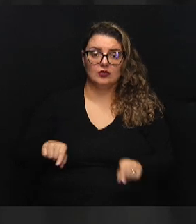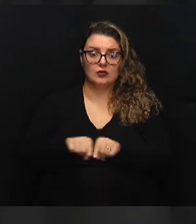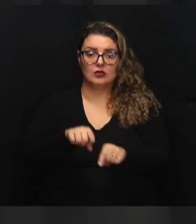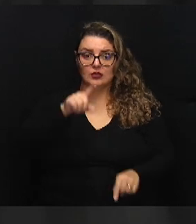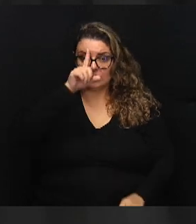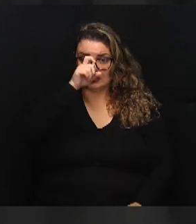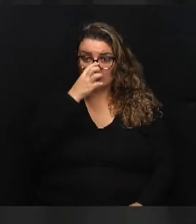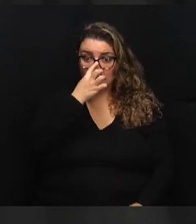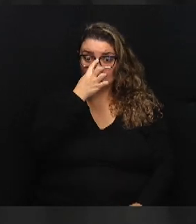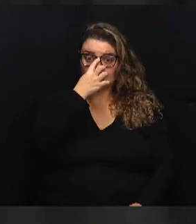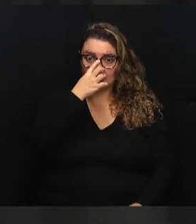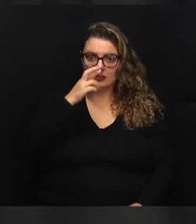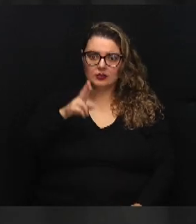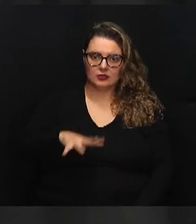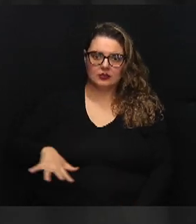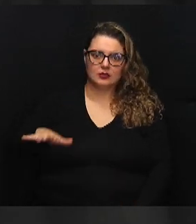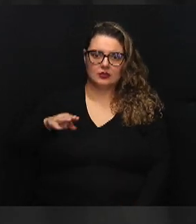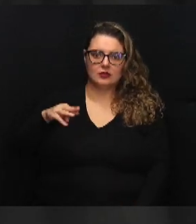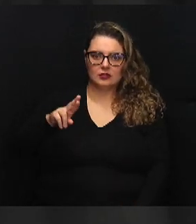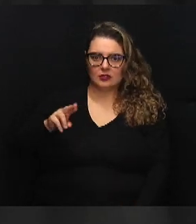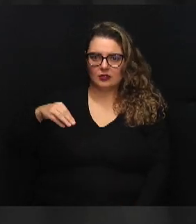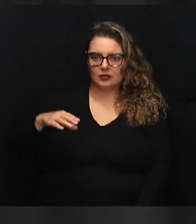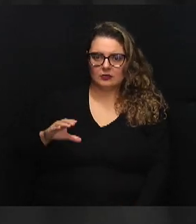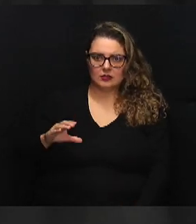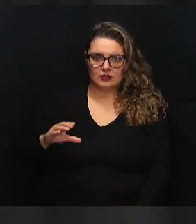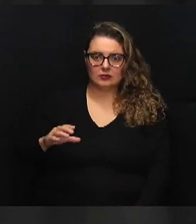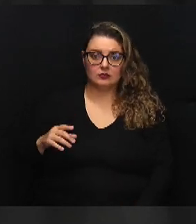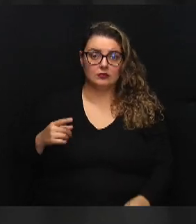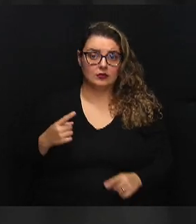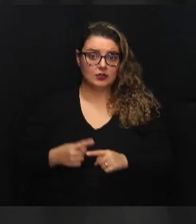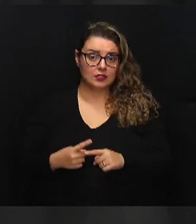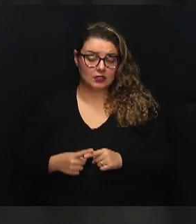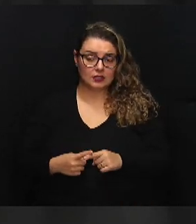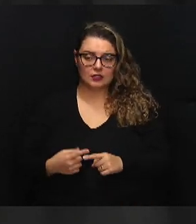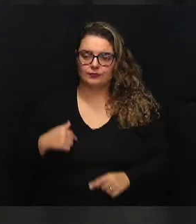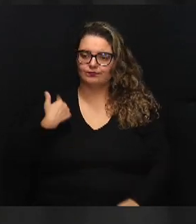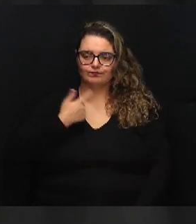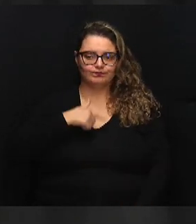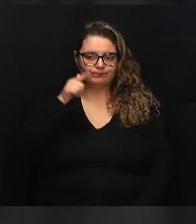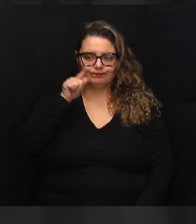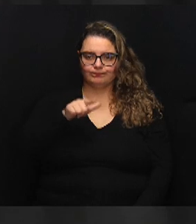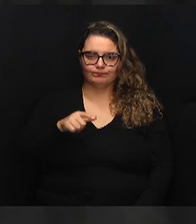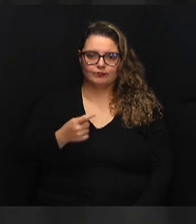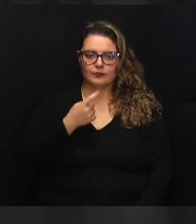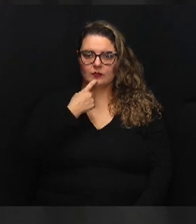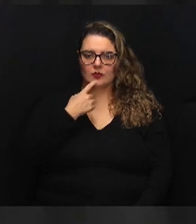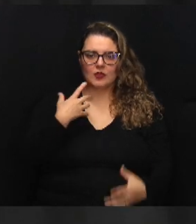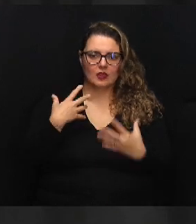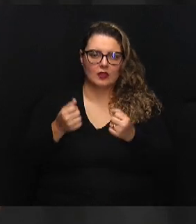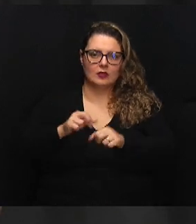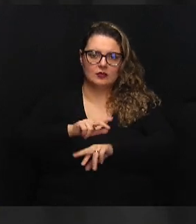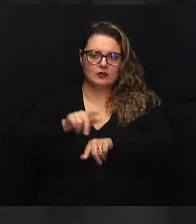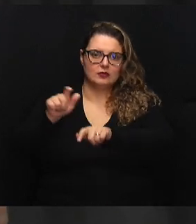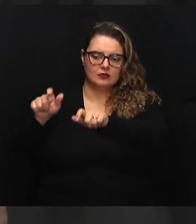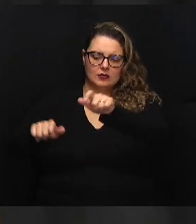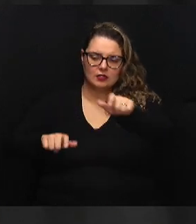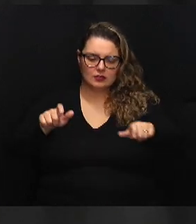hospital regional metropolitano, senão a gente não dá conta. Campinas recebe gente de todo o